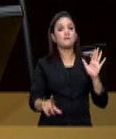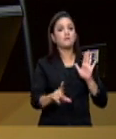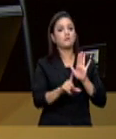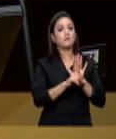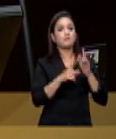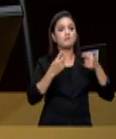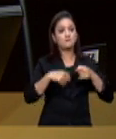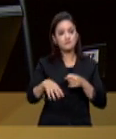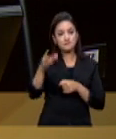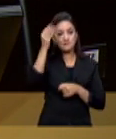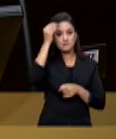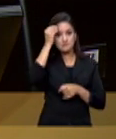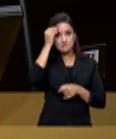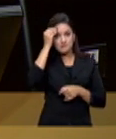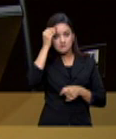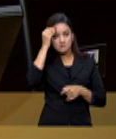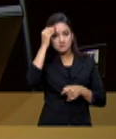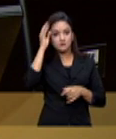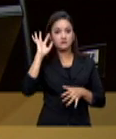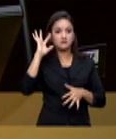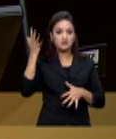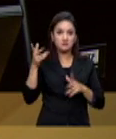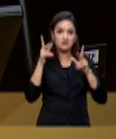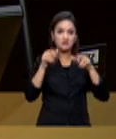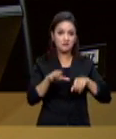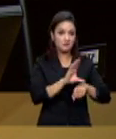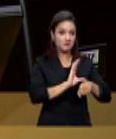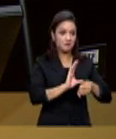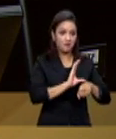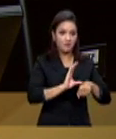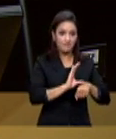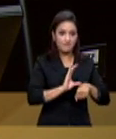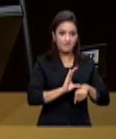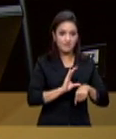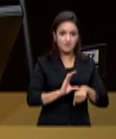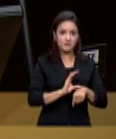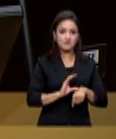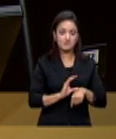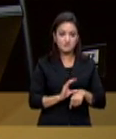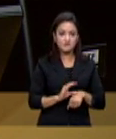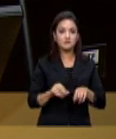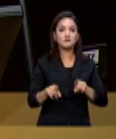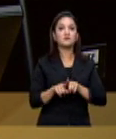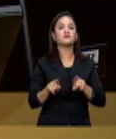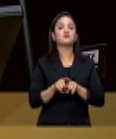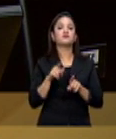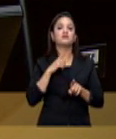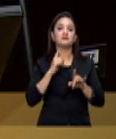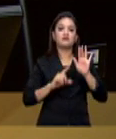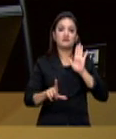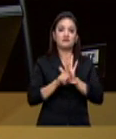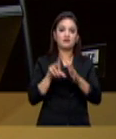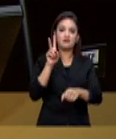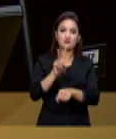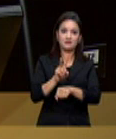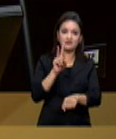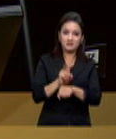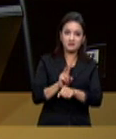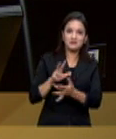de acordo com o que nós temos, tanto na Constituição e nas finalidades, quanto nós já temos, inclusive, lei de proteção de dados no Brasil,